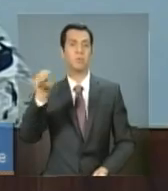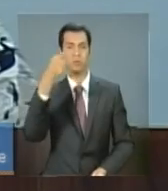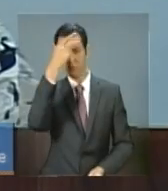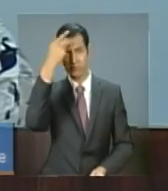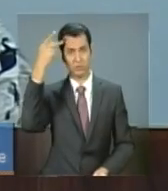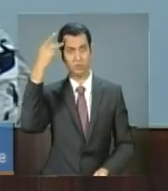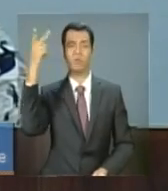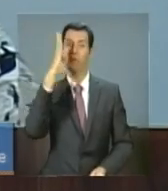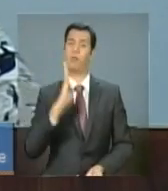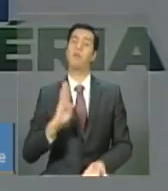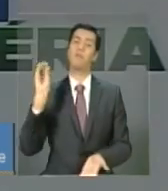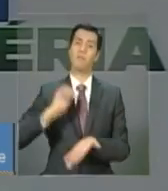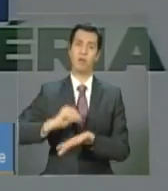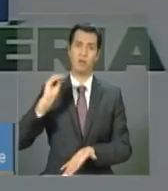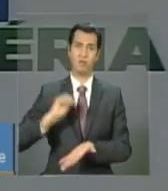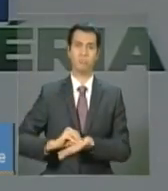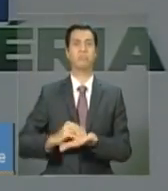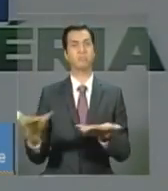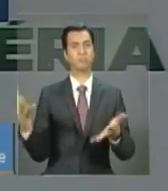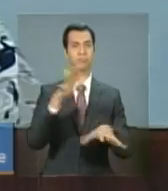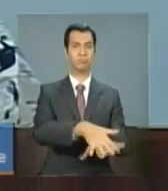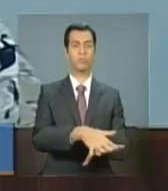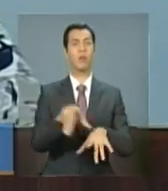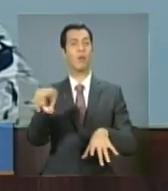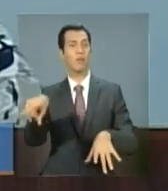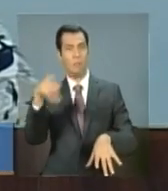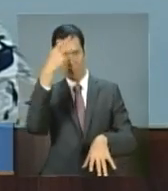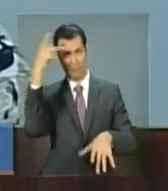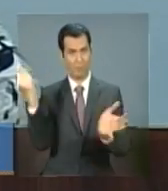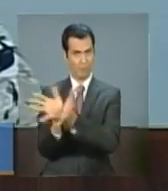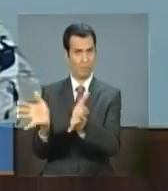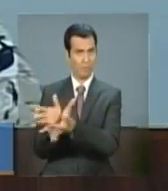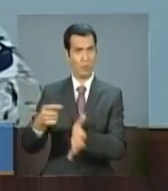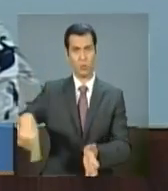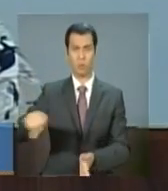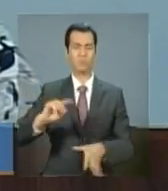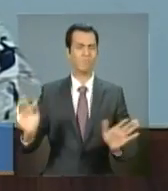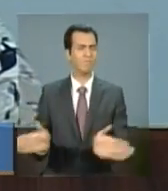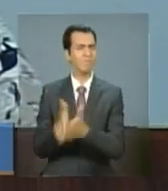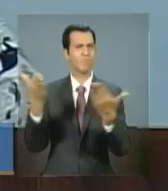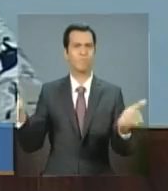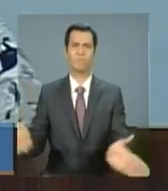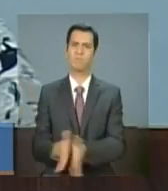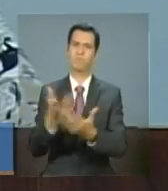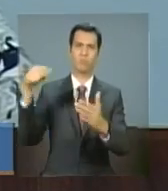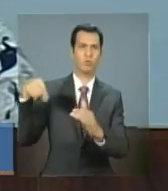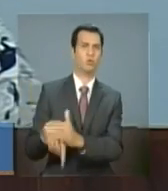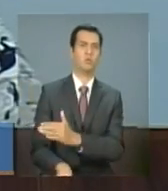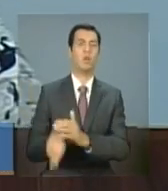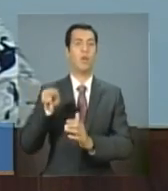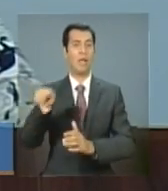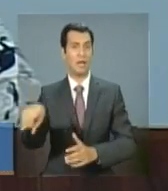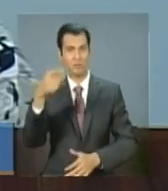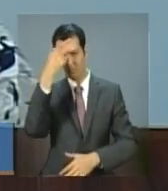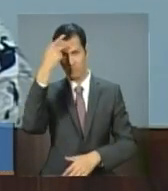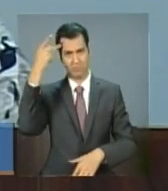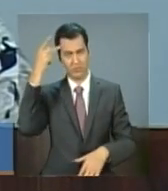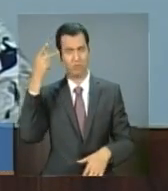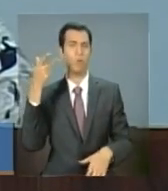em situação de extrema pobreza. Esses 16 milhões de brasileiros não serão incluídos naturalmente